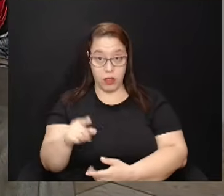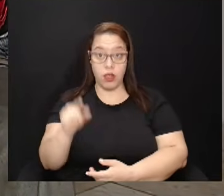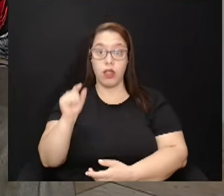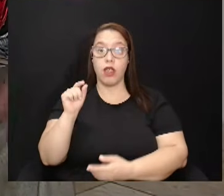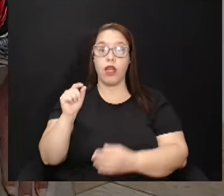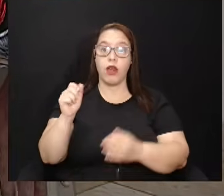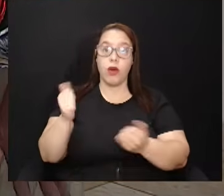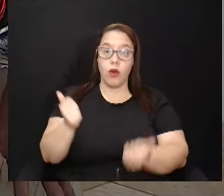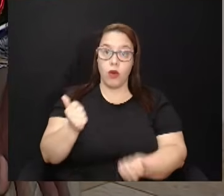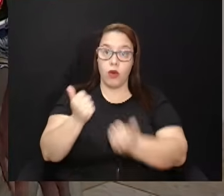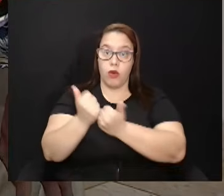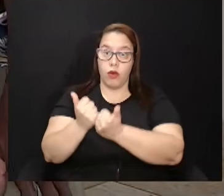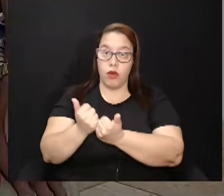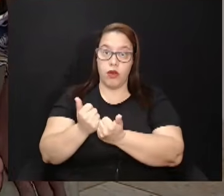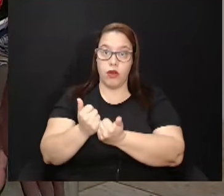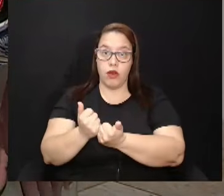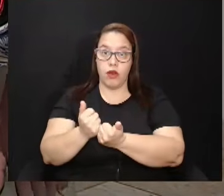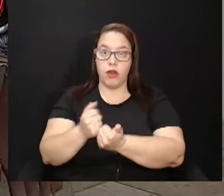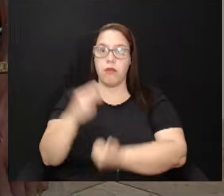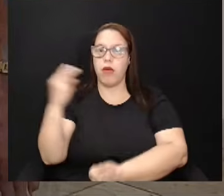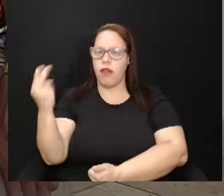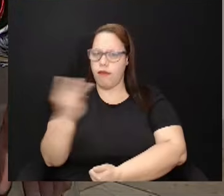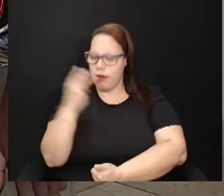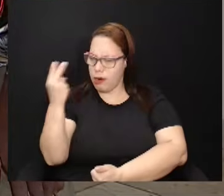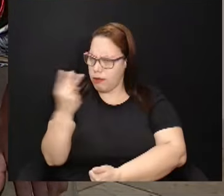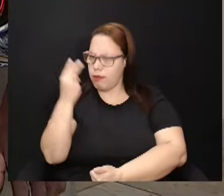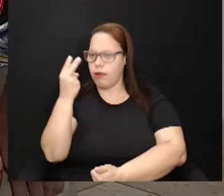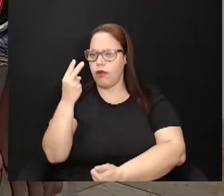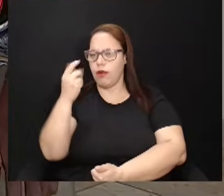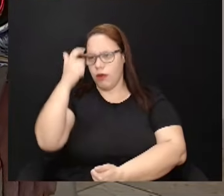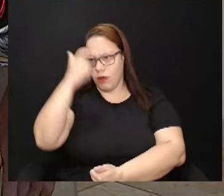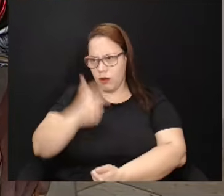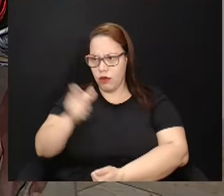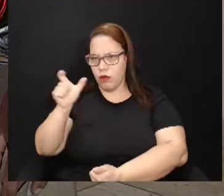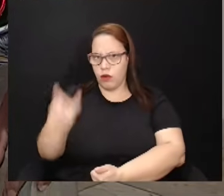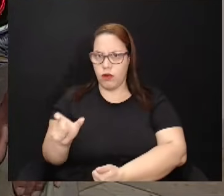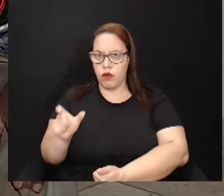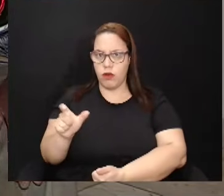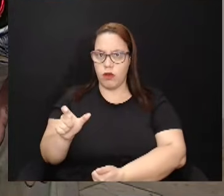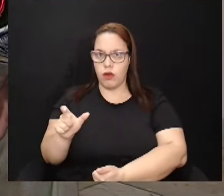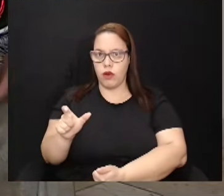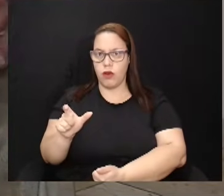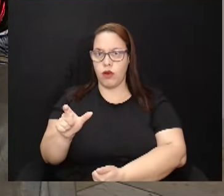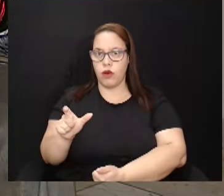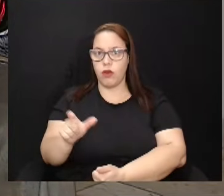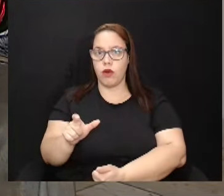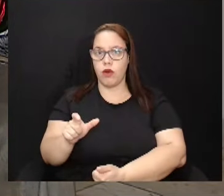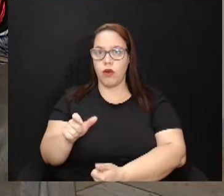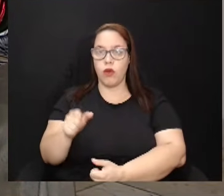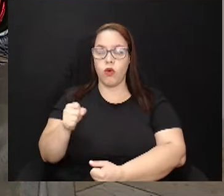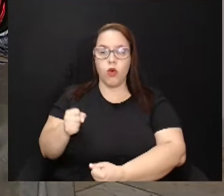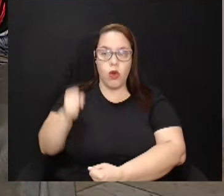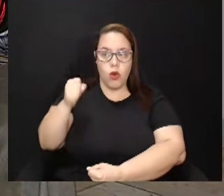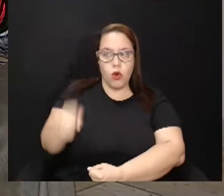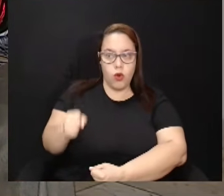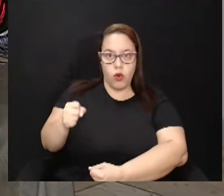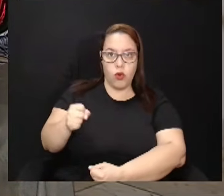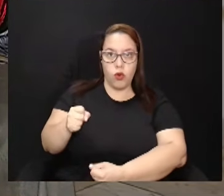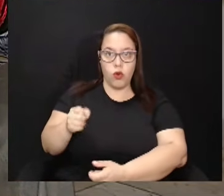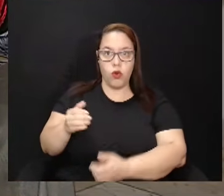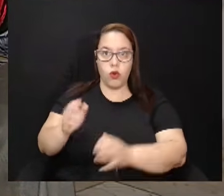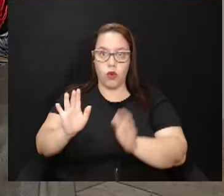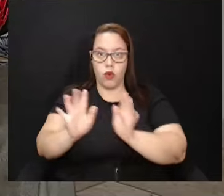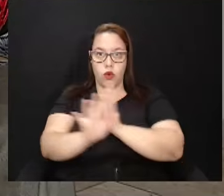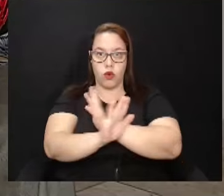ponta bem valorizada. Meu personagem é Oruca, que é um ancião que frequenta Batanga,